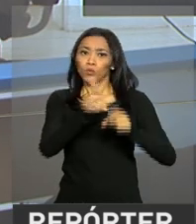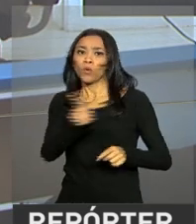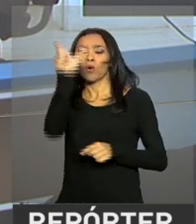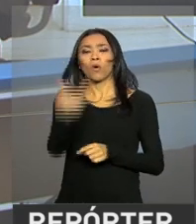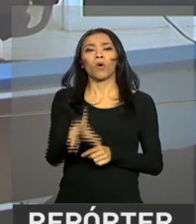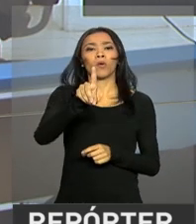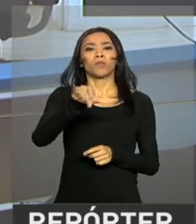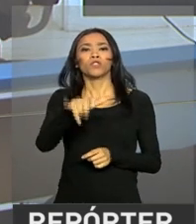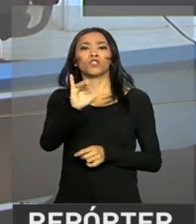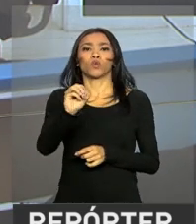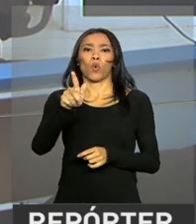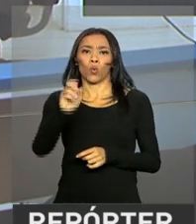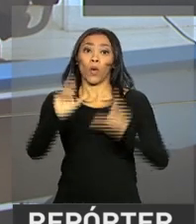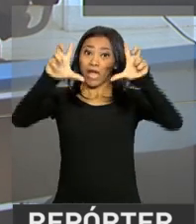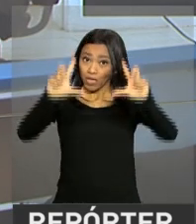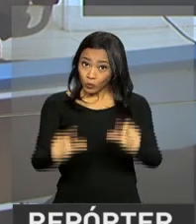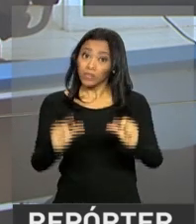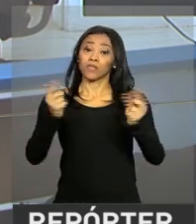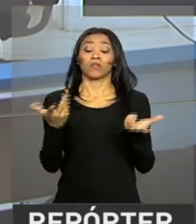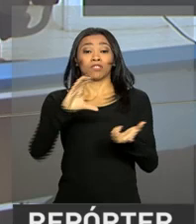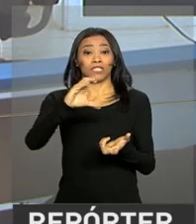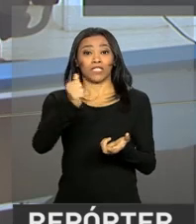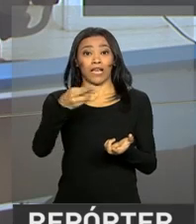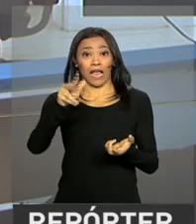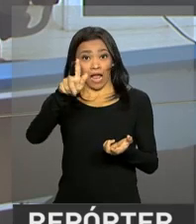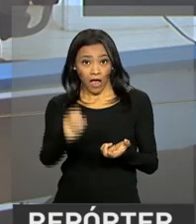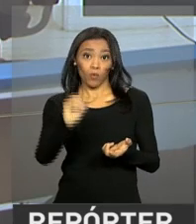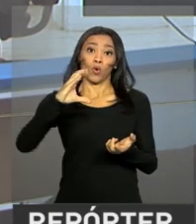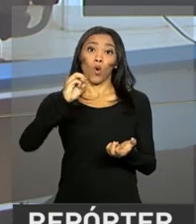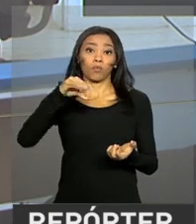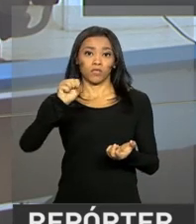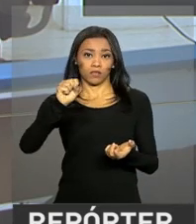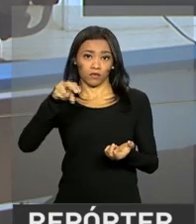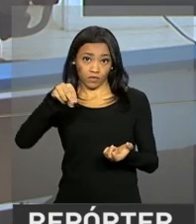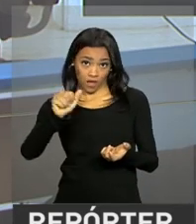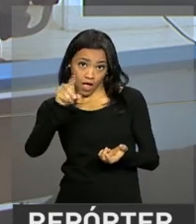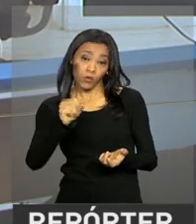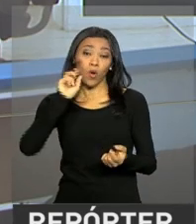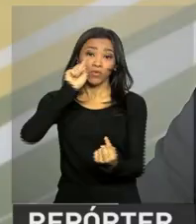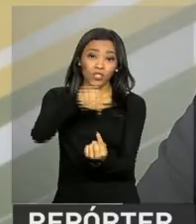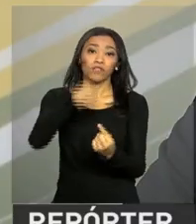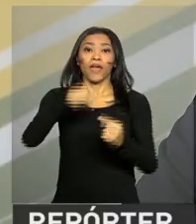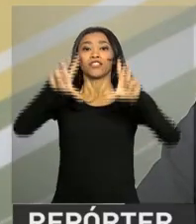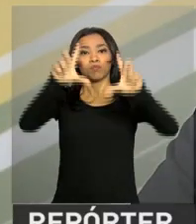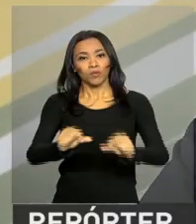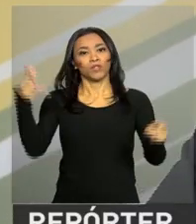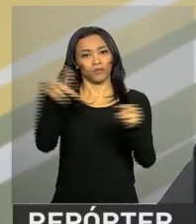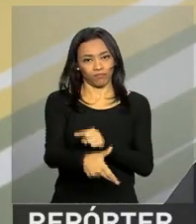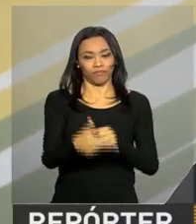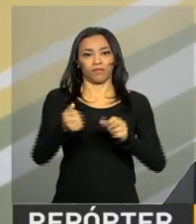funções comissionadas no governo federal a medida faz parte do processo de corte nos gastos públicos são medidas